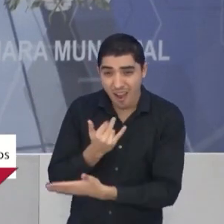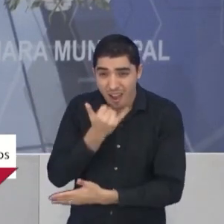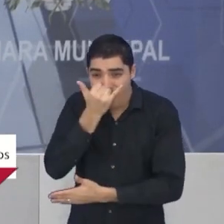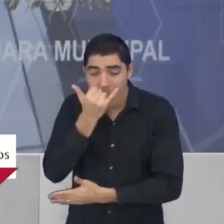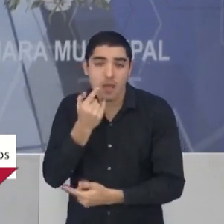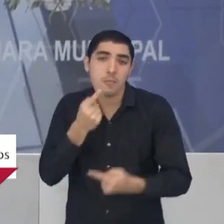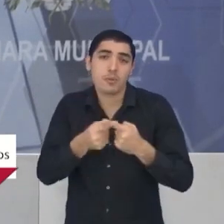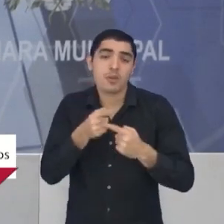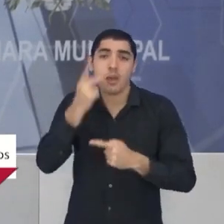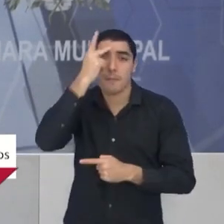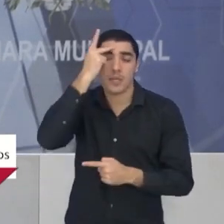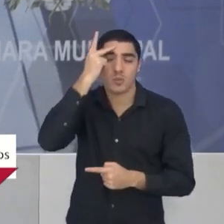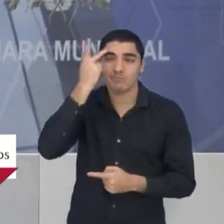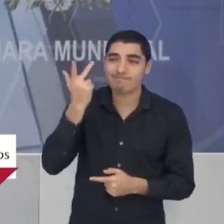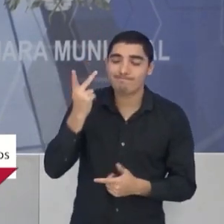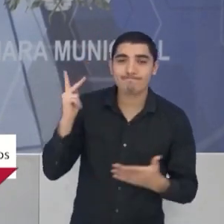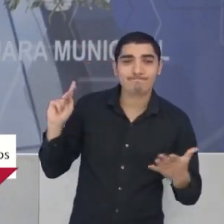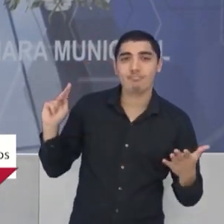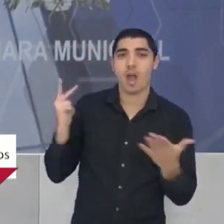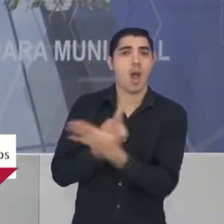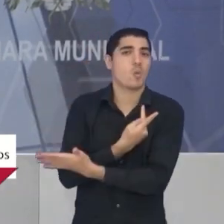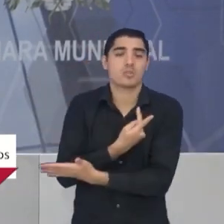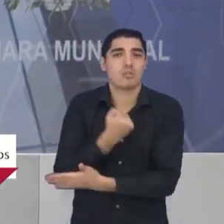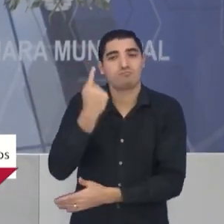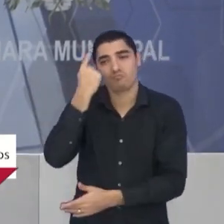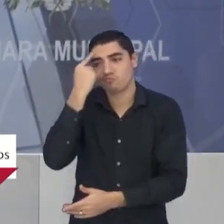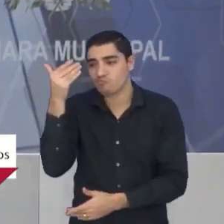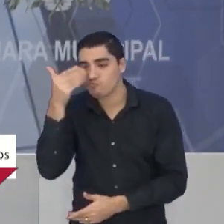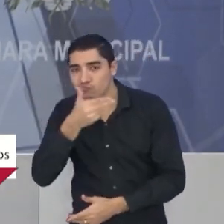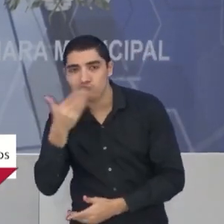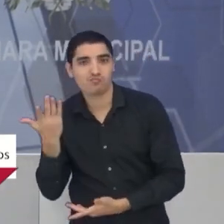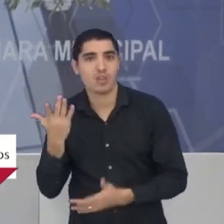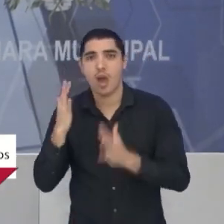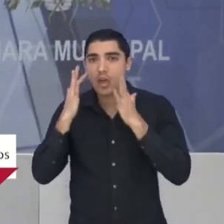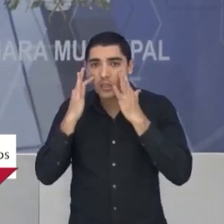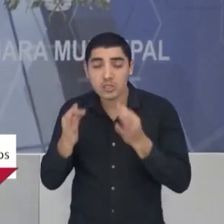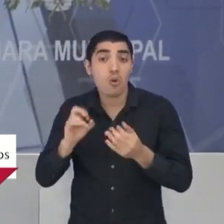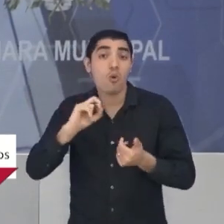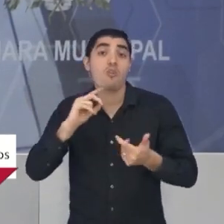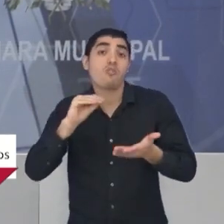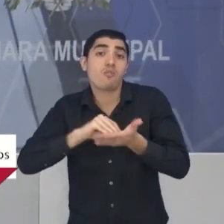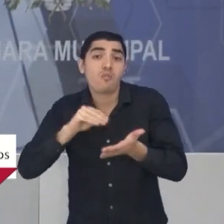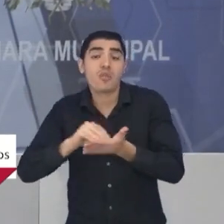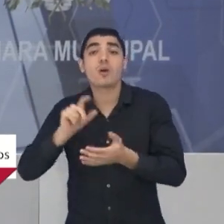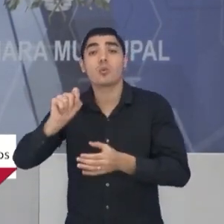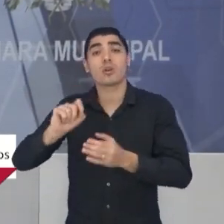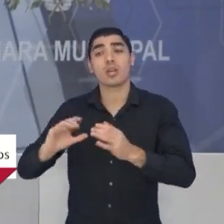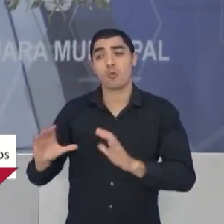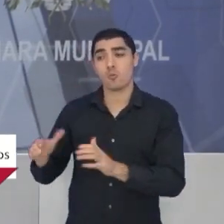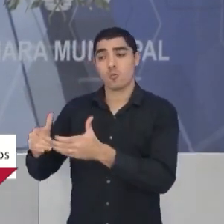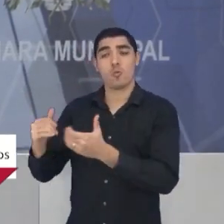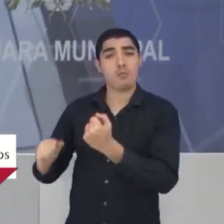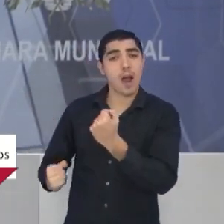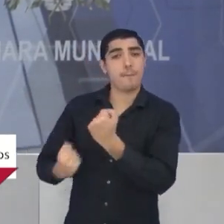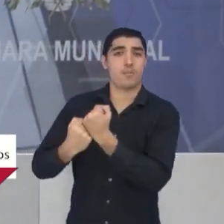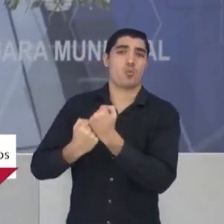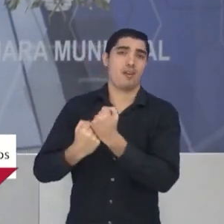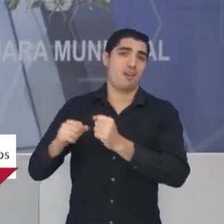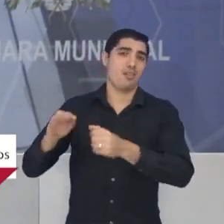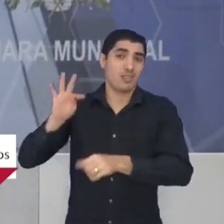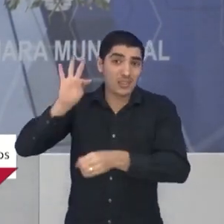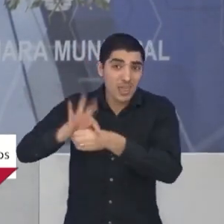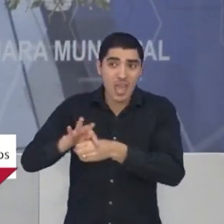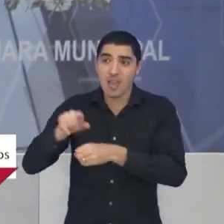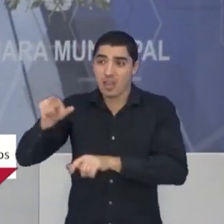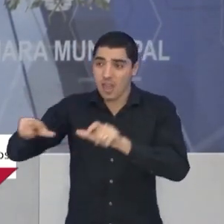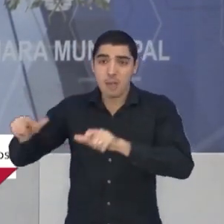escusável ou por uma falta de ura de apoio técnico que permita e que as opções sejam